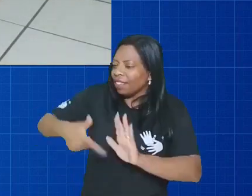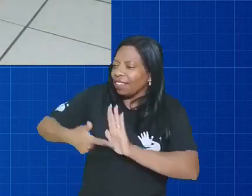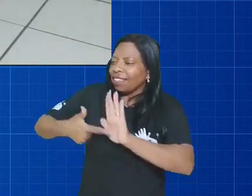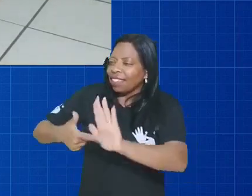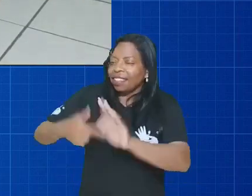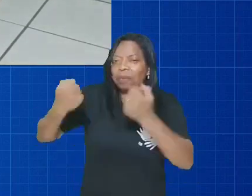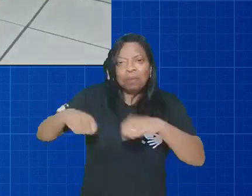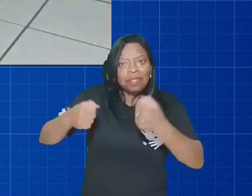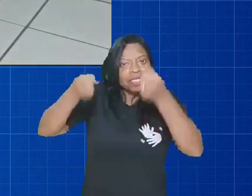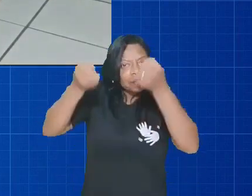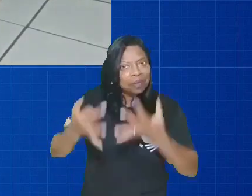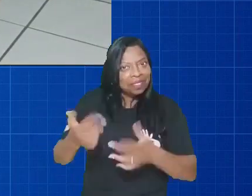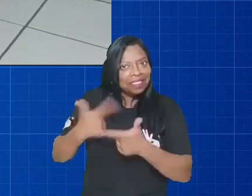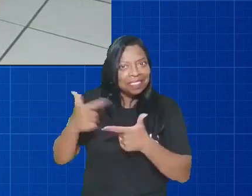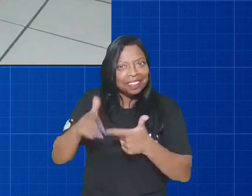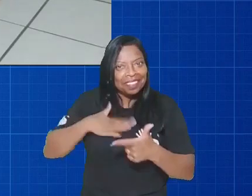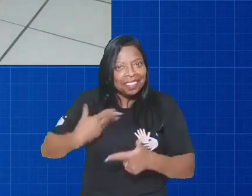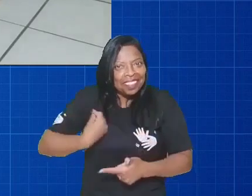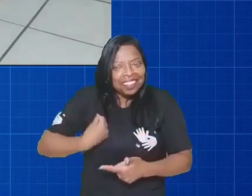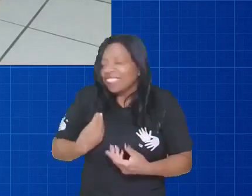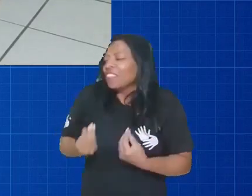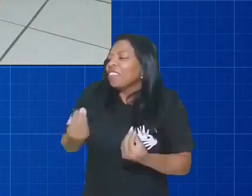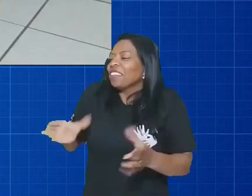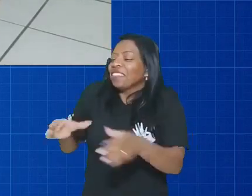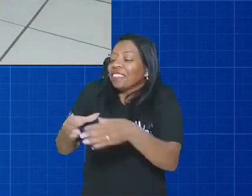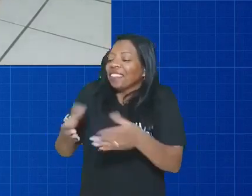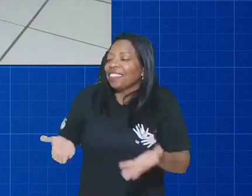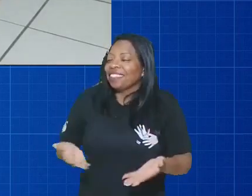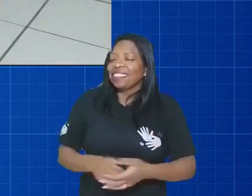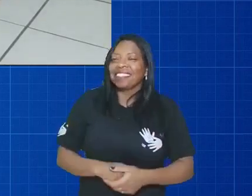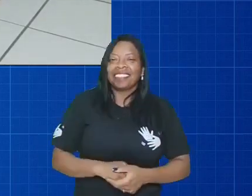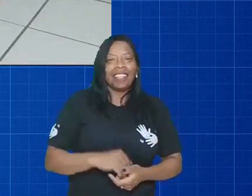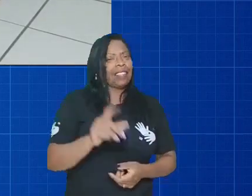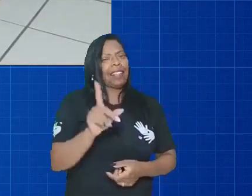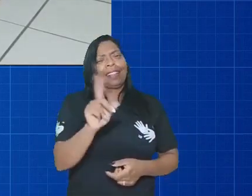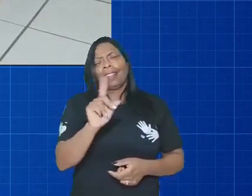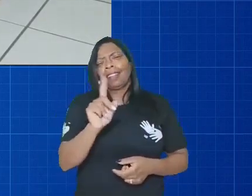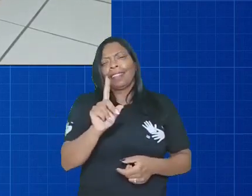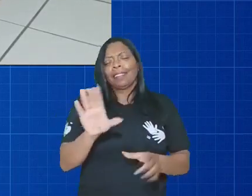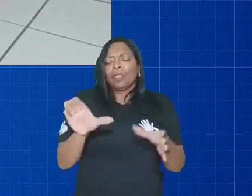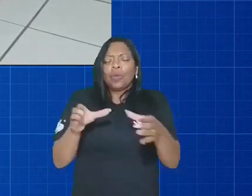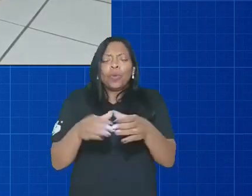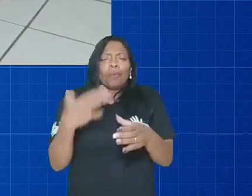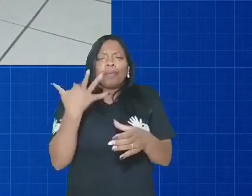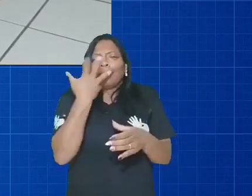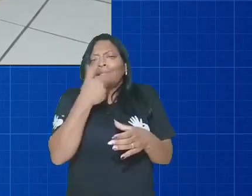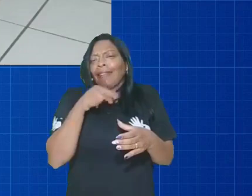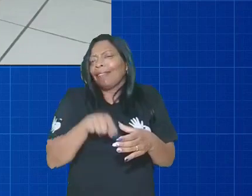seu problema? Como é que é esses grupos? Não, gente, o grupo é lindo. Eu sou apaixonada por